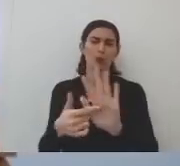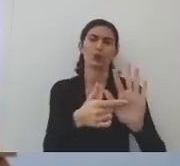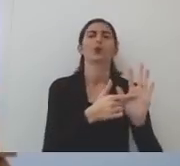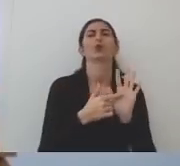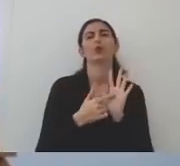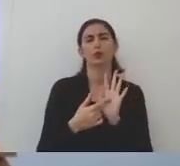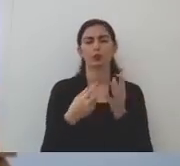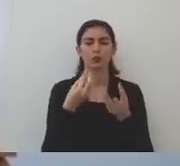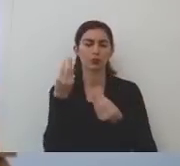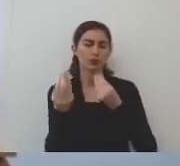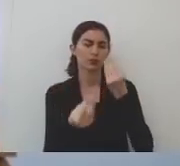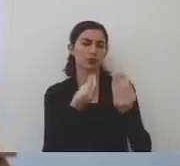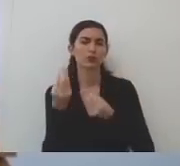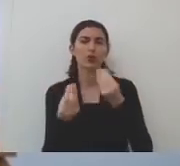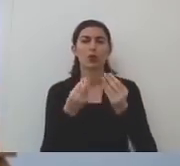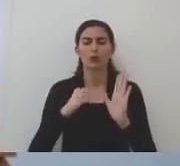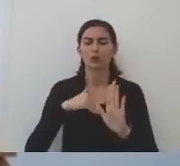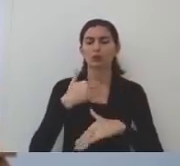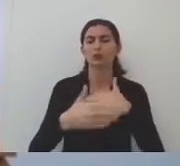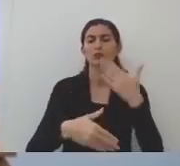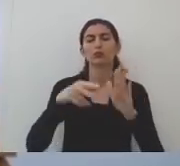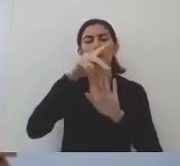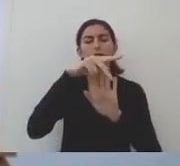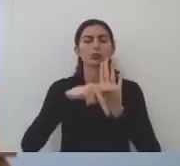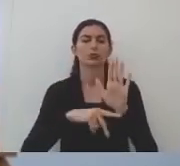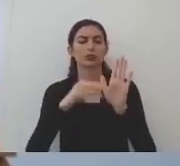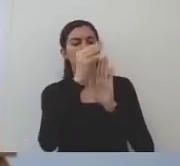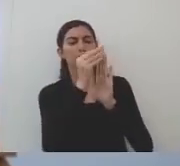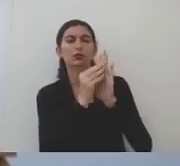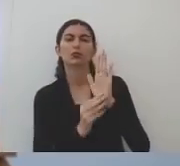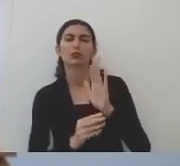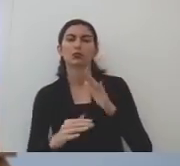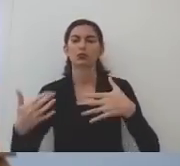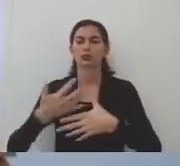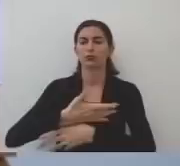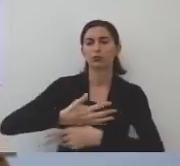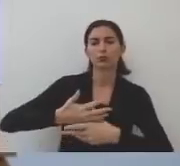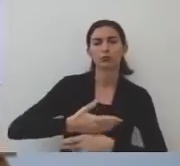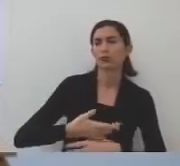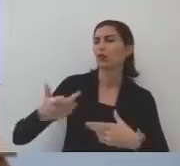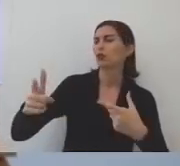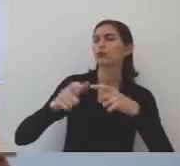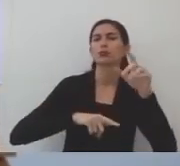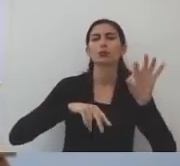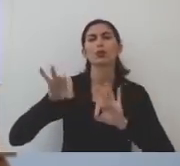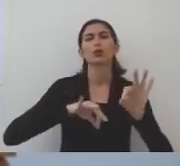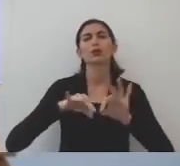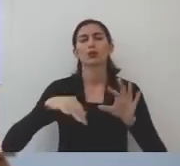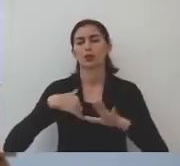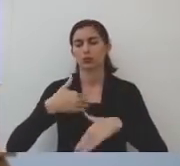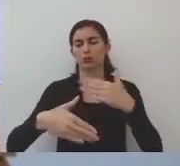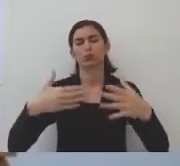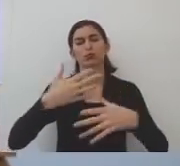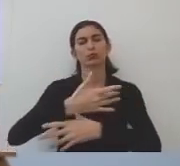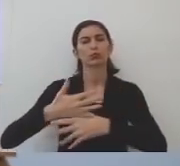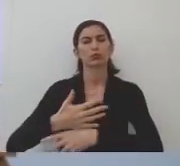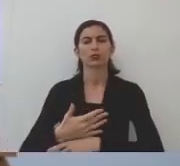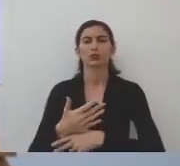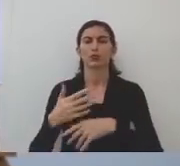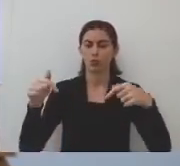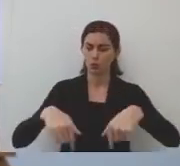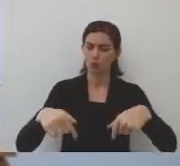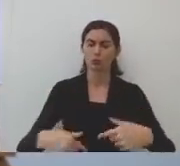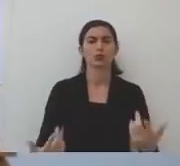apresentar como se dá o processo de planejamento urbano e urbanização e planejamento urbano na